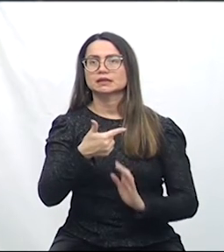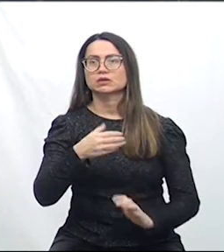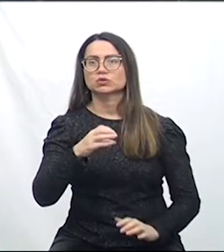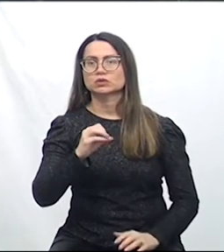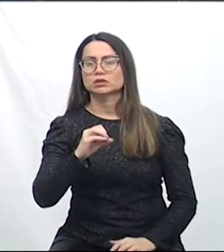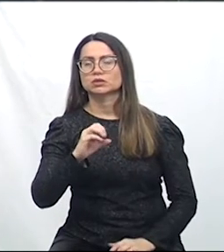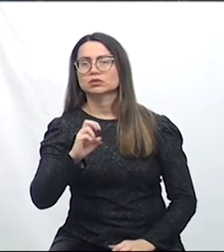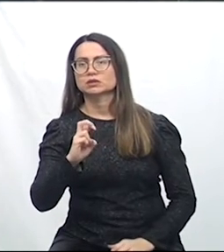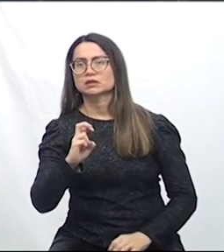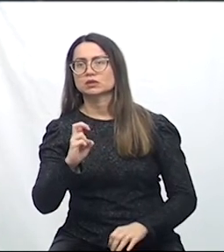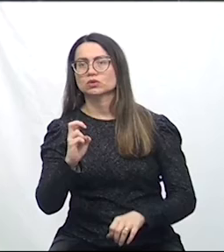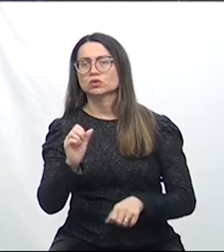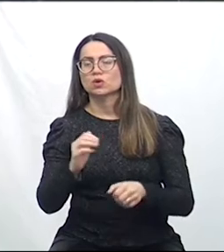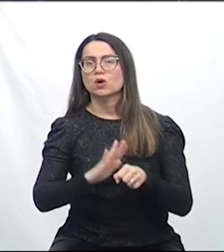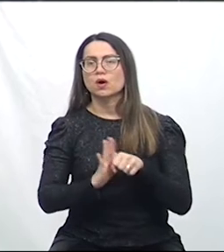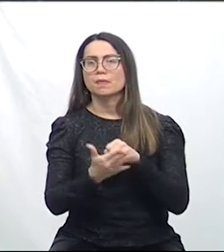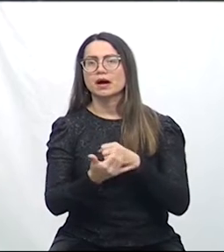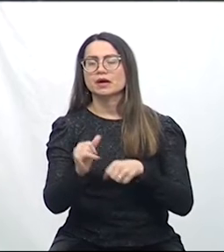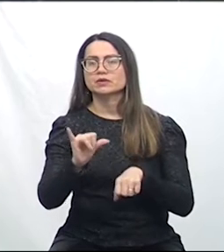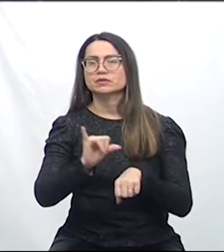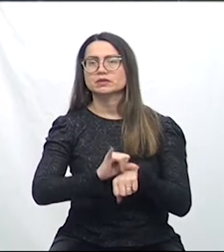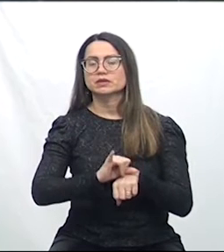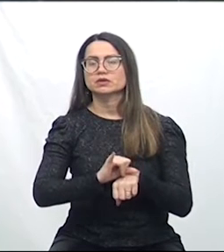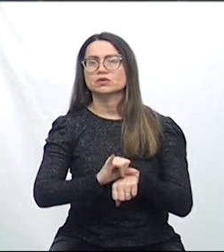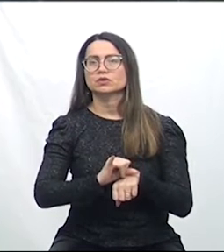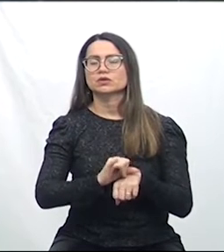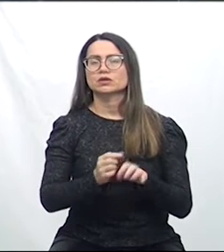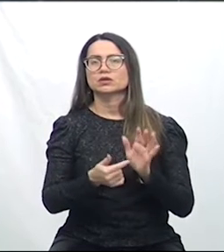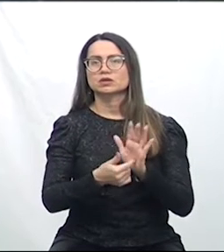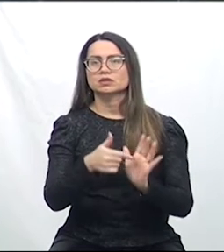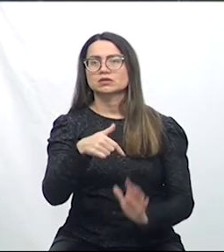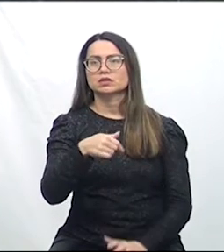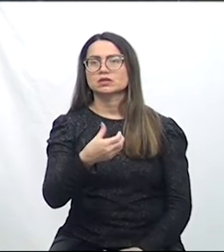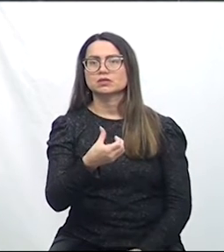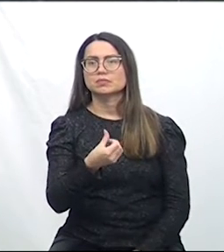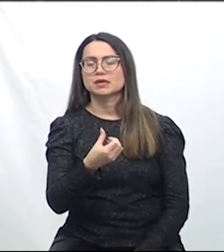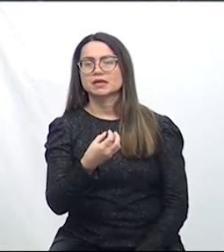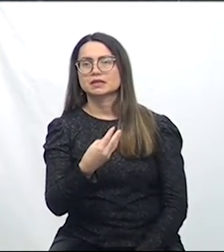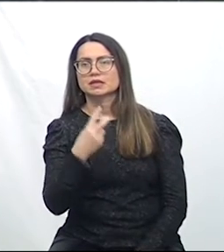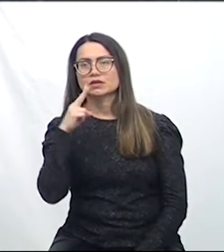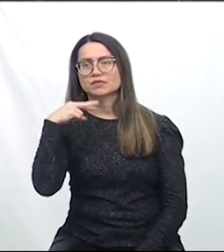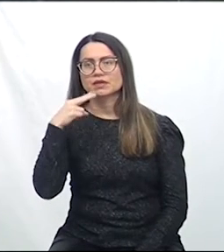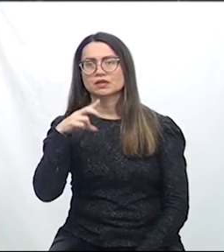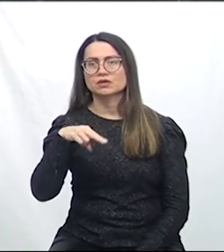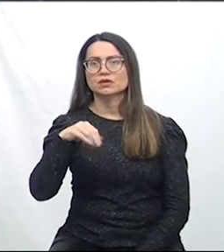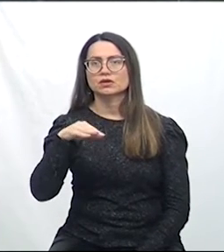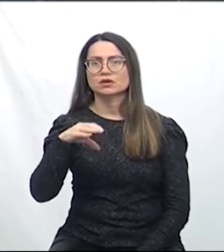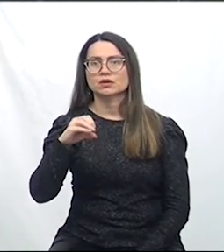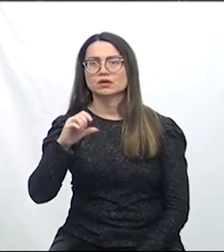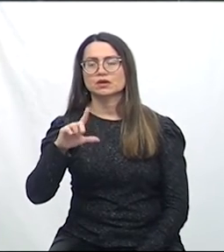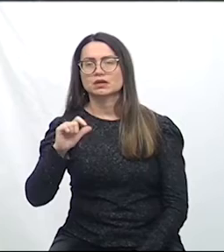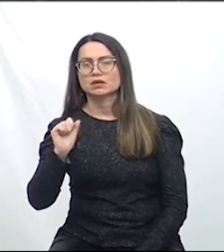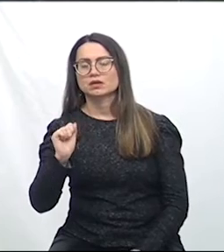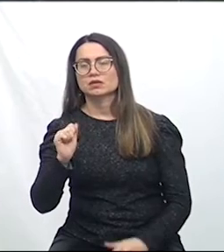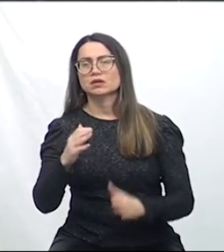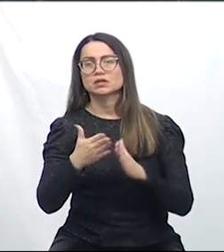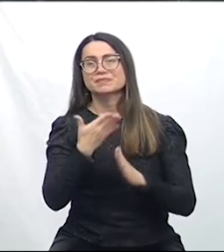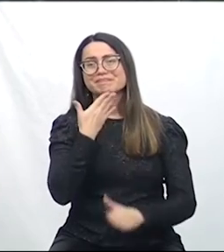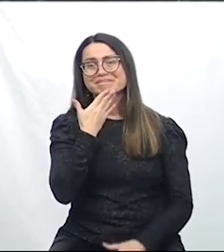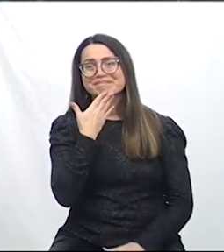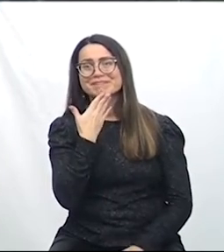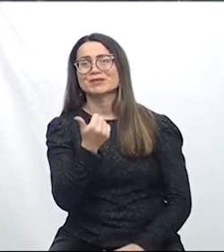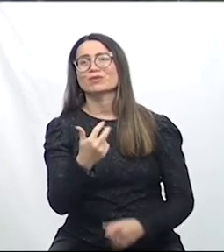centro. Indicação 763-2022, autor vereador Nicola Martins, melhorias na sinalização horizontal da rua